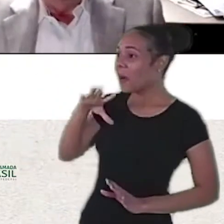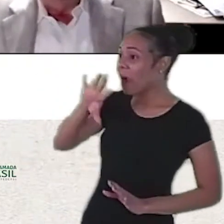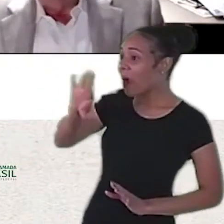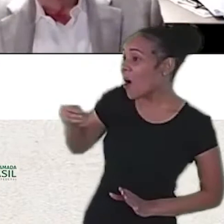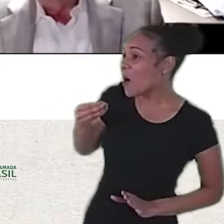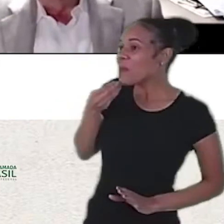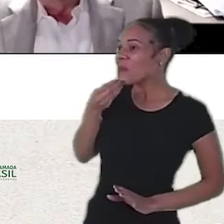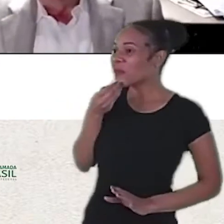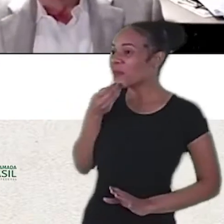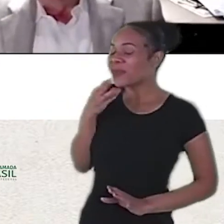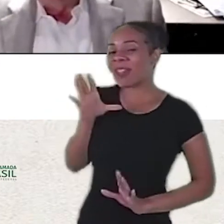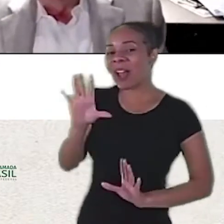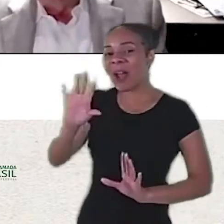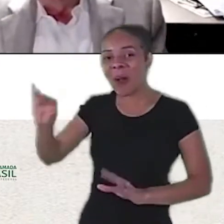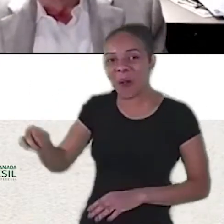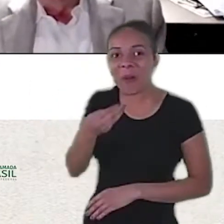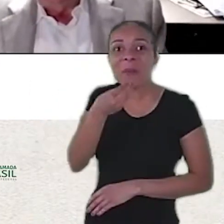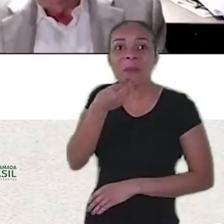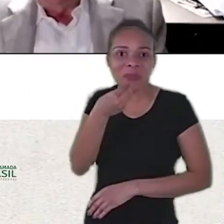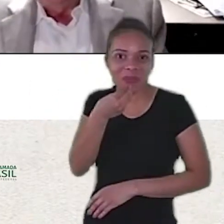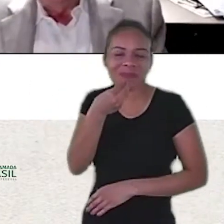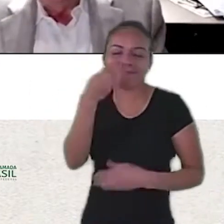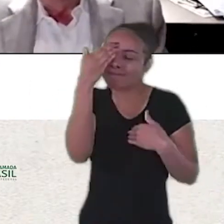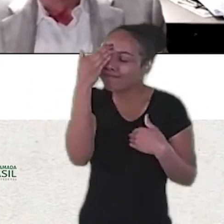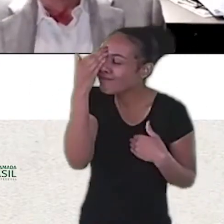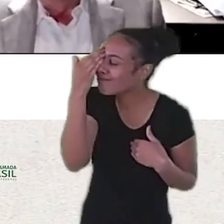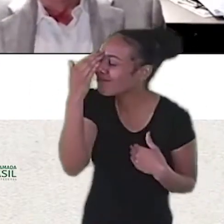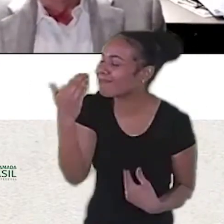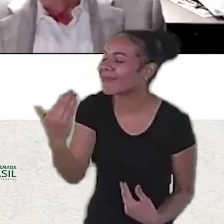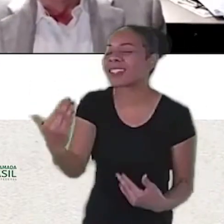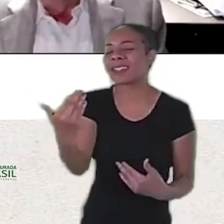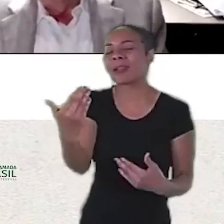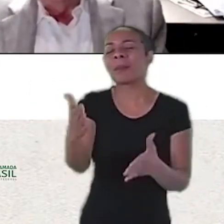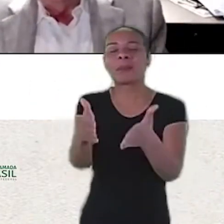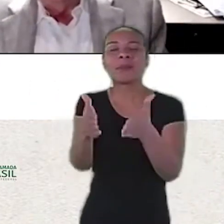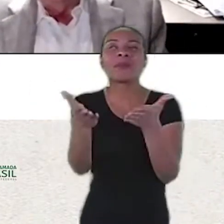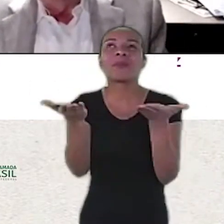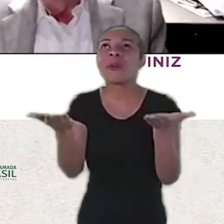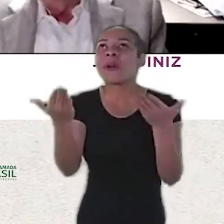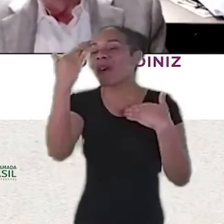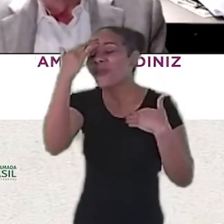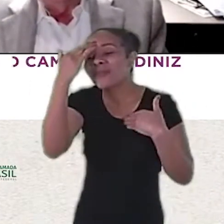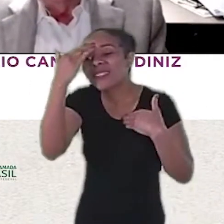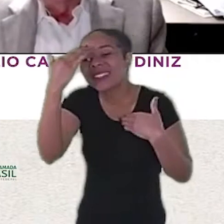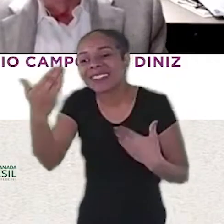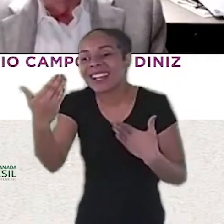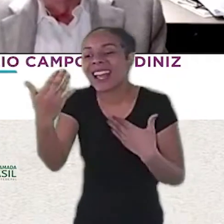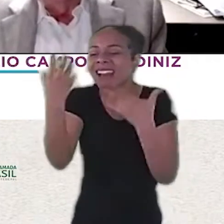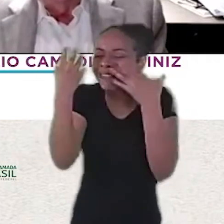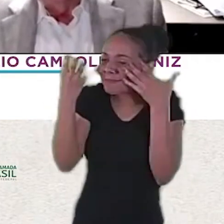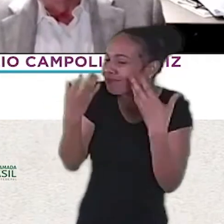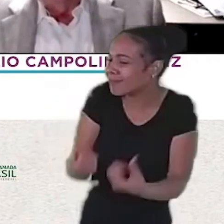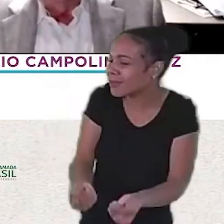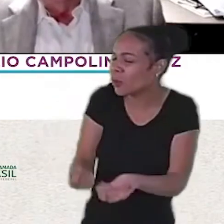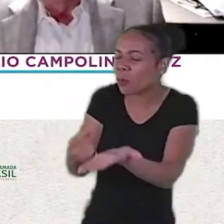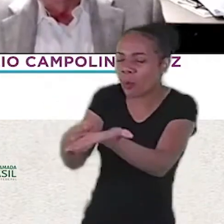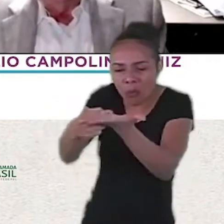Campolina por ter aceito o meu convite espinhoso, trabalhoso,